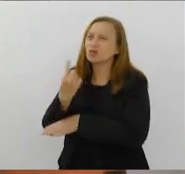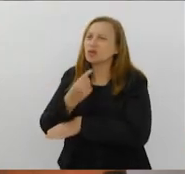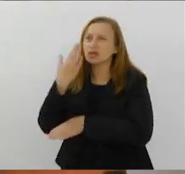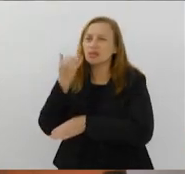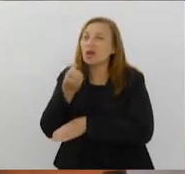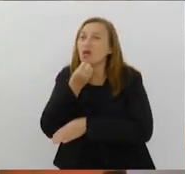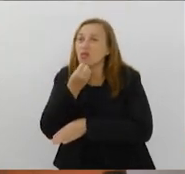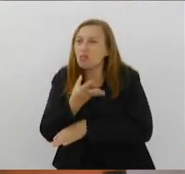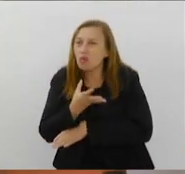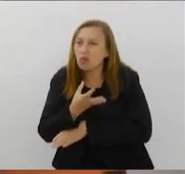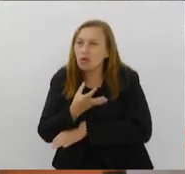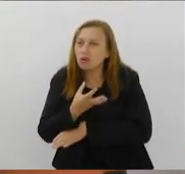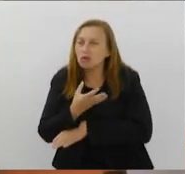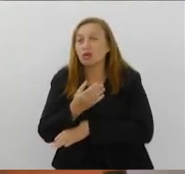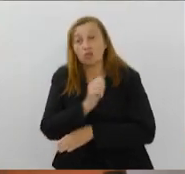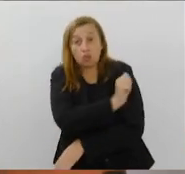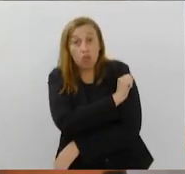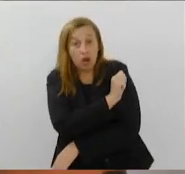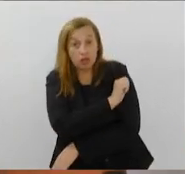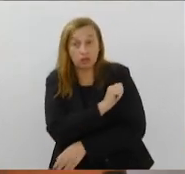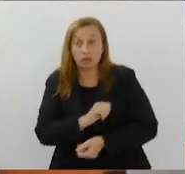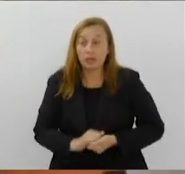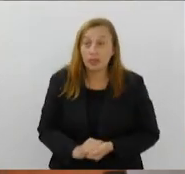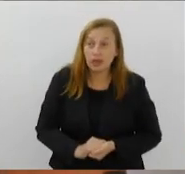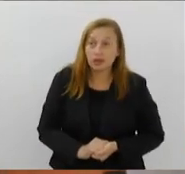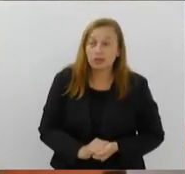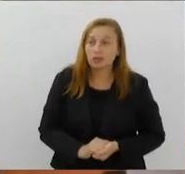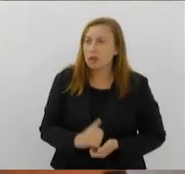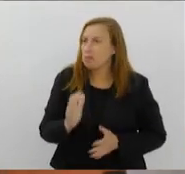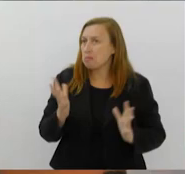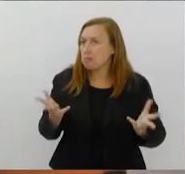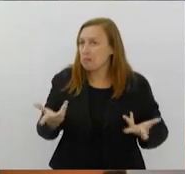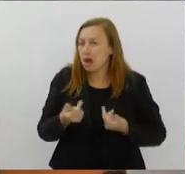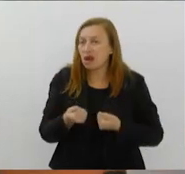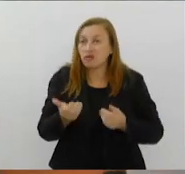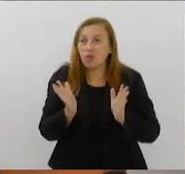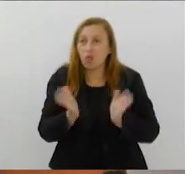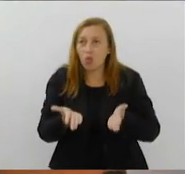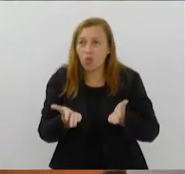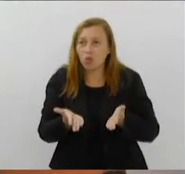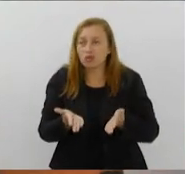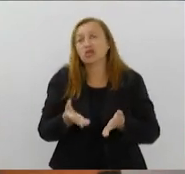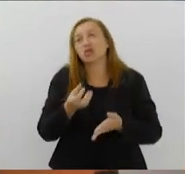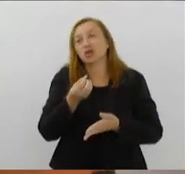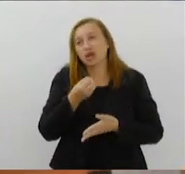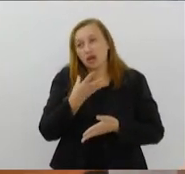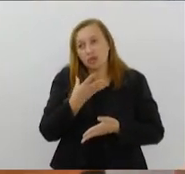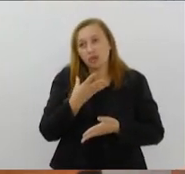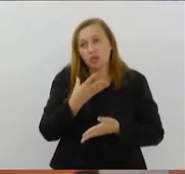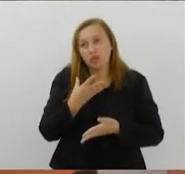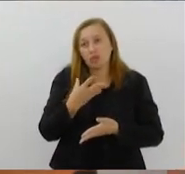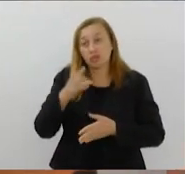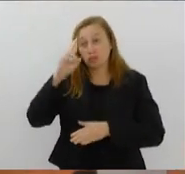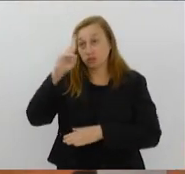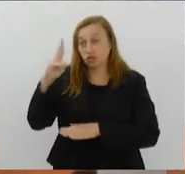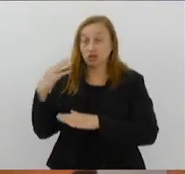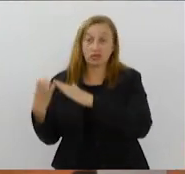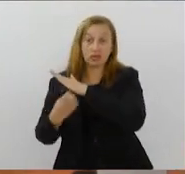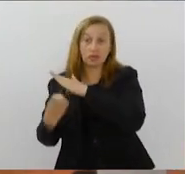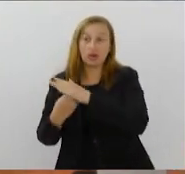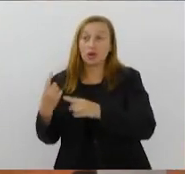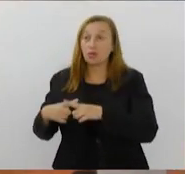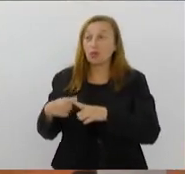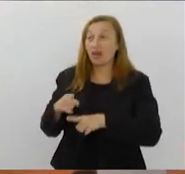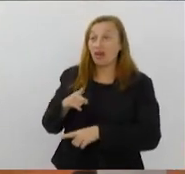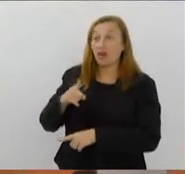muito bom para o estudante. Era sensacional. Hoje, também é muito bom para o empregador. O empregador